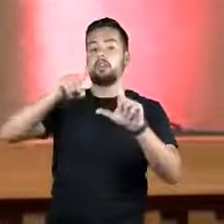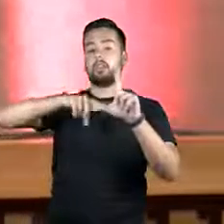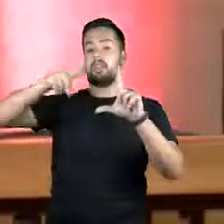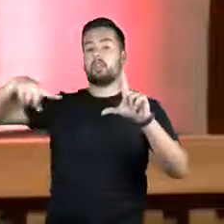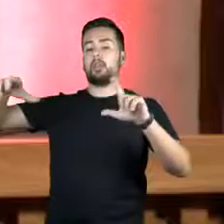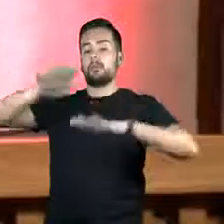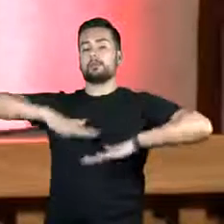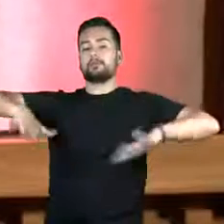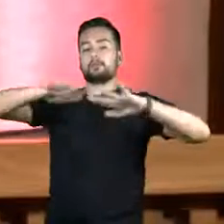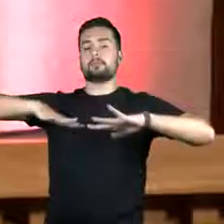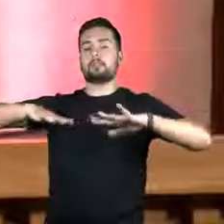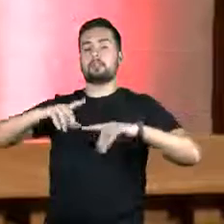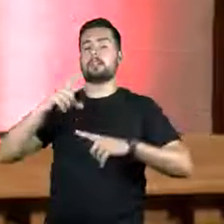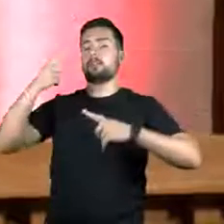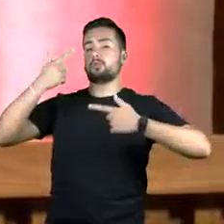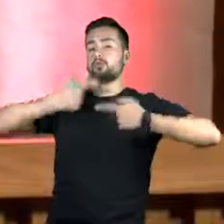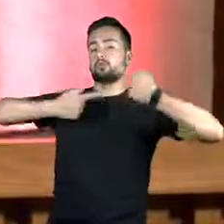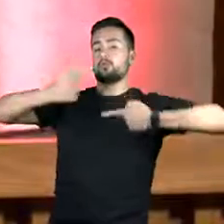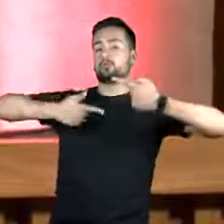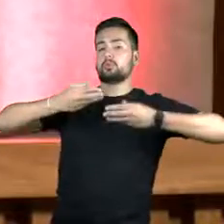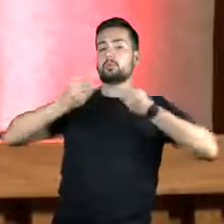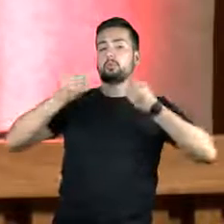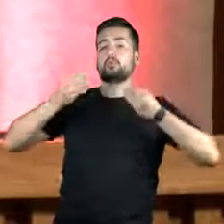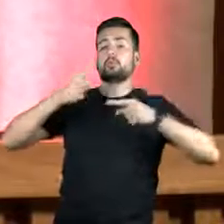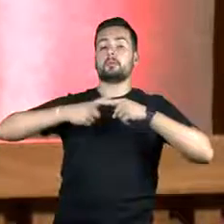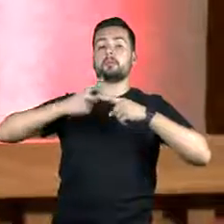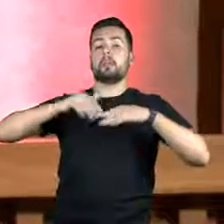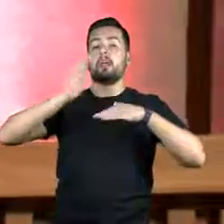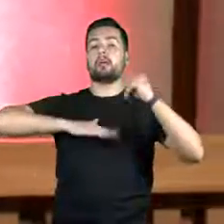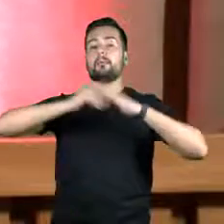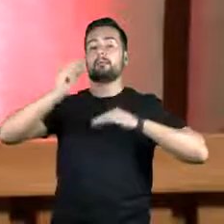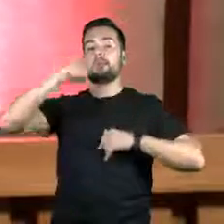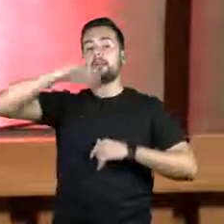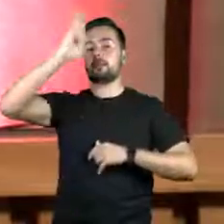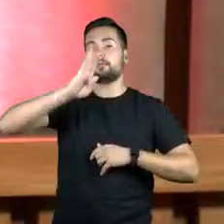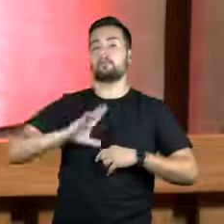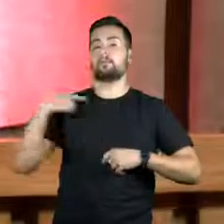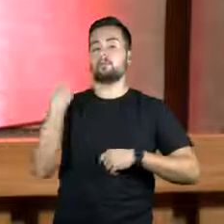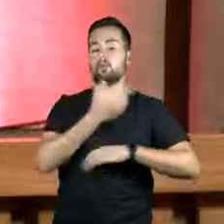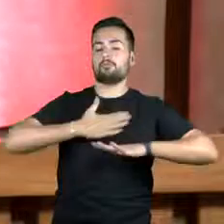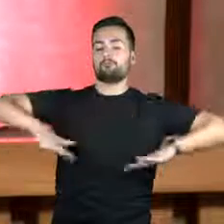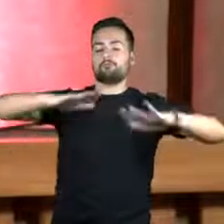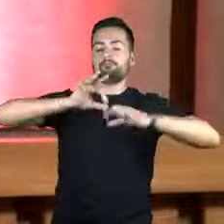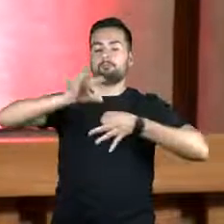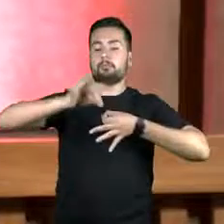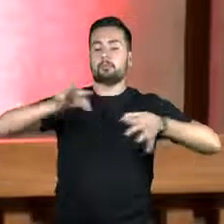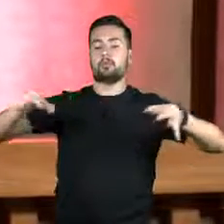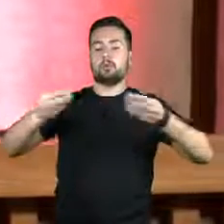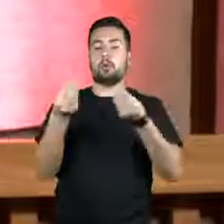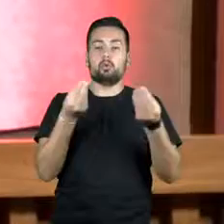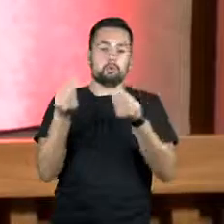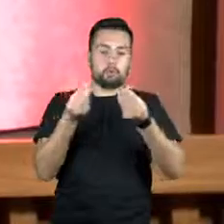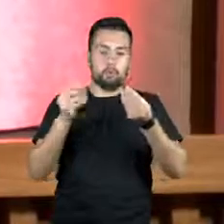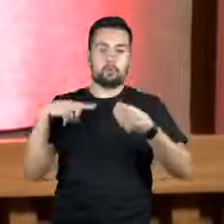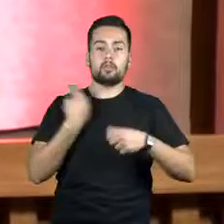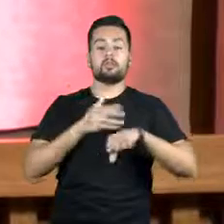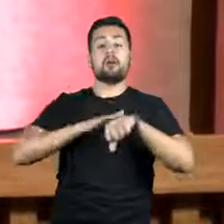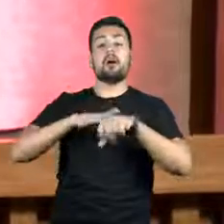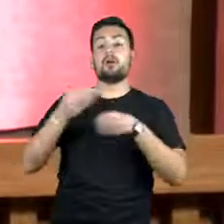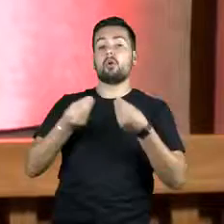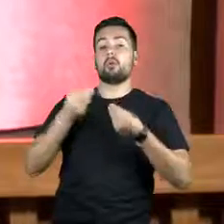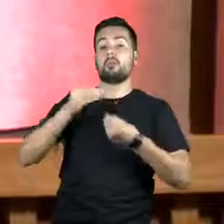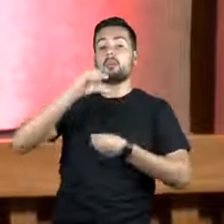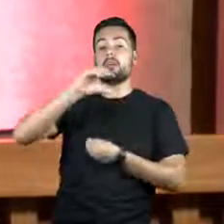tá? Isso é muito discutido porque qual que é a prática no Brasil para a gente fazer sondagem do terreno? A gente faz sondagem do terreno com